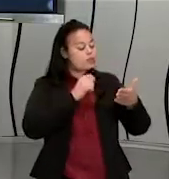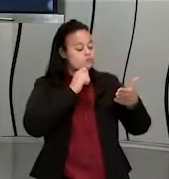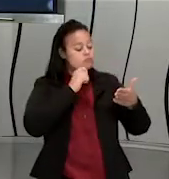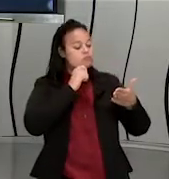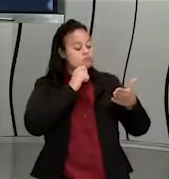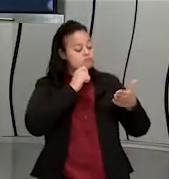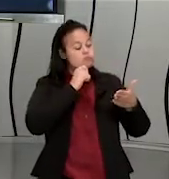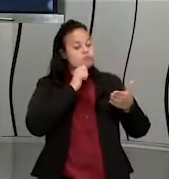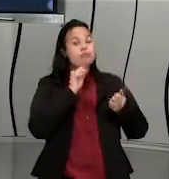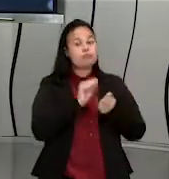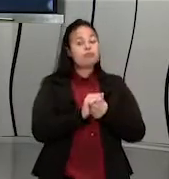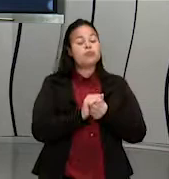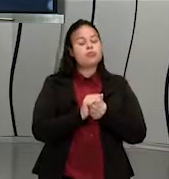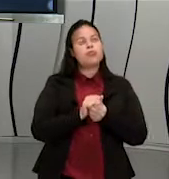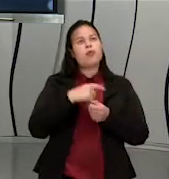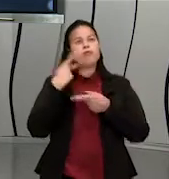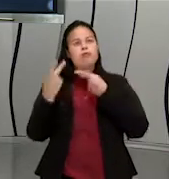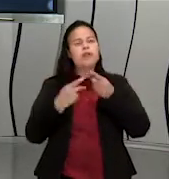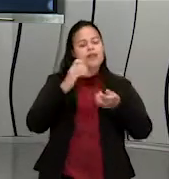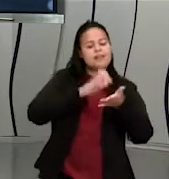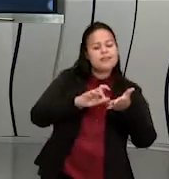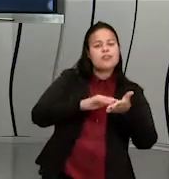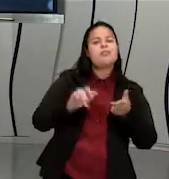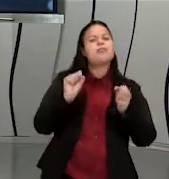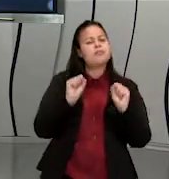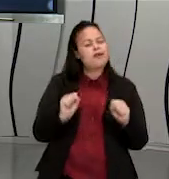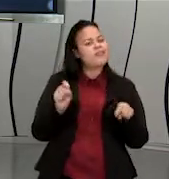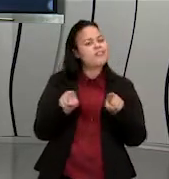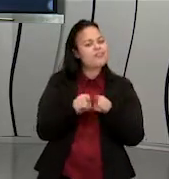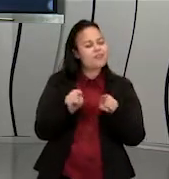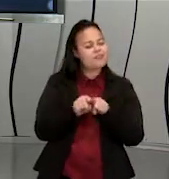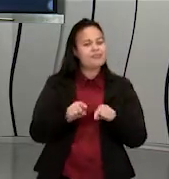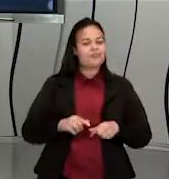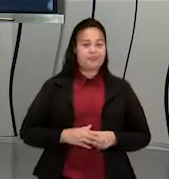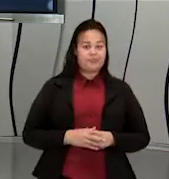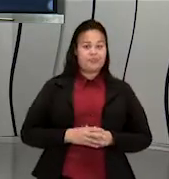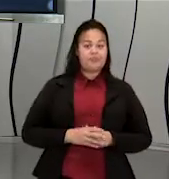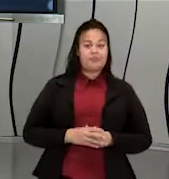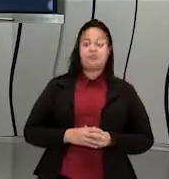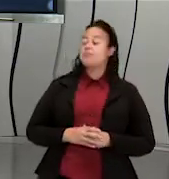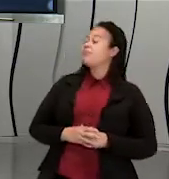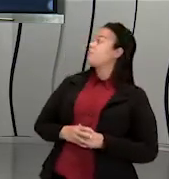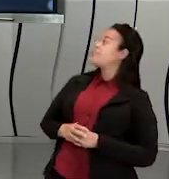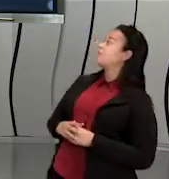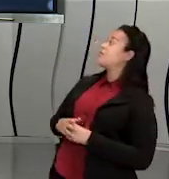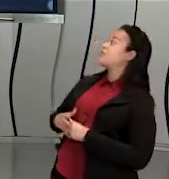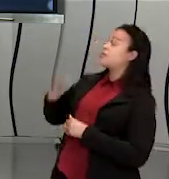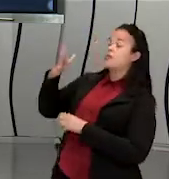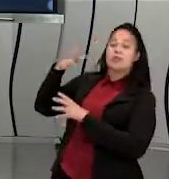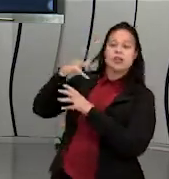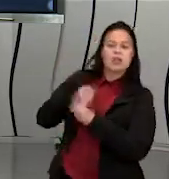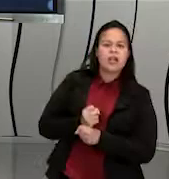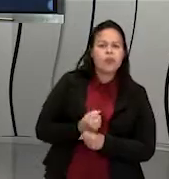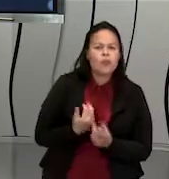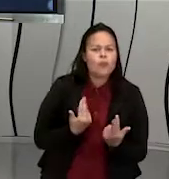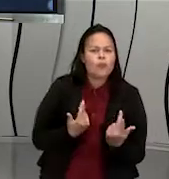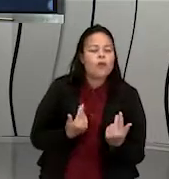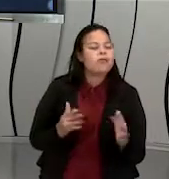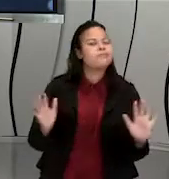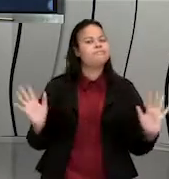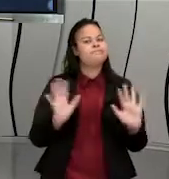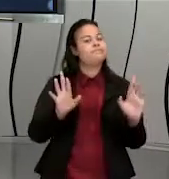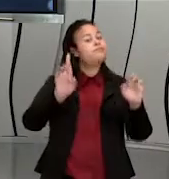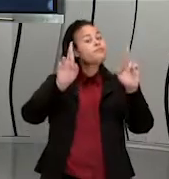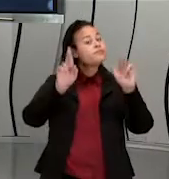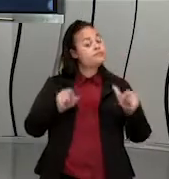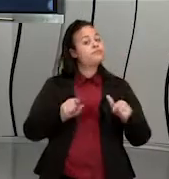na conta enquanto eu falo, tá bem? Então, o que acontece? O valor não foi o mesmo, não é? É isso aí que a gente tem